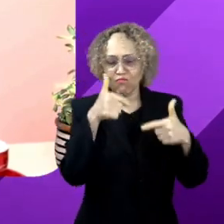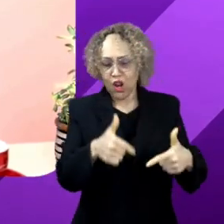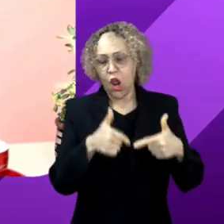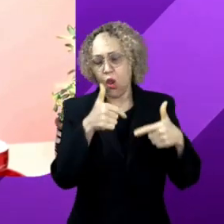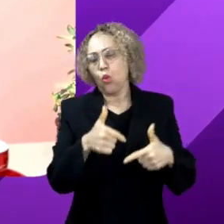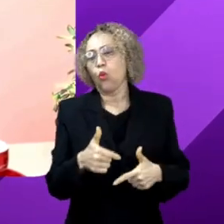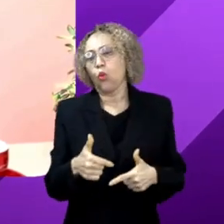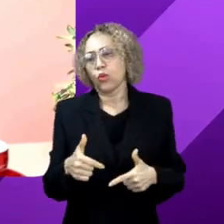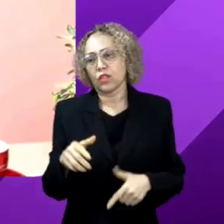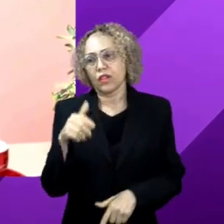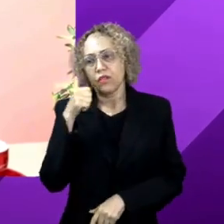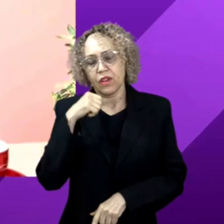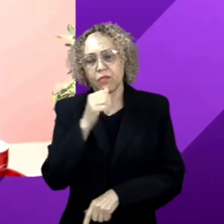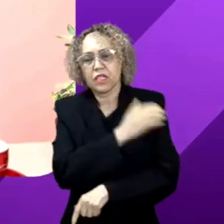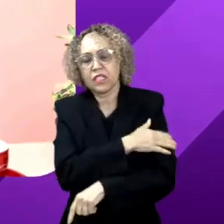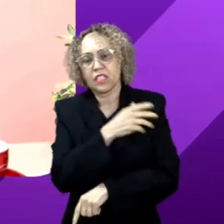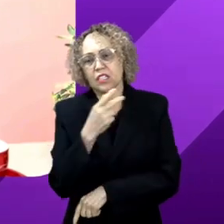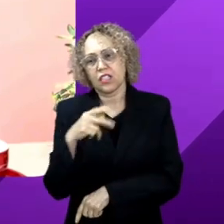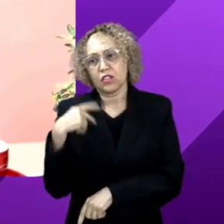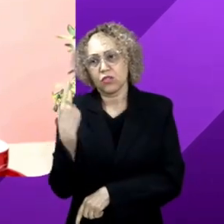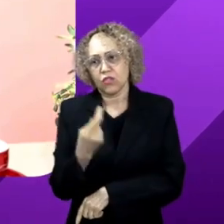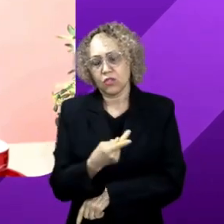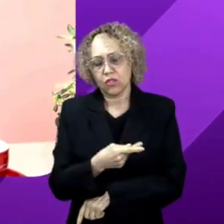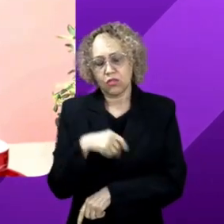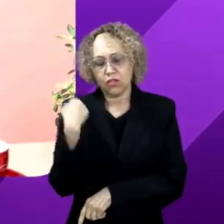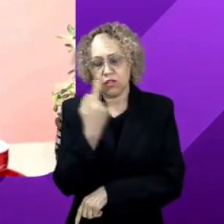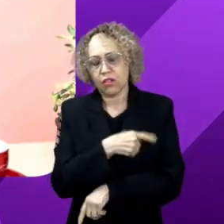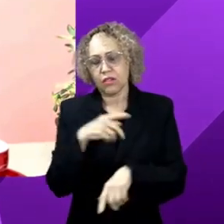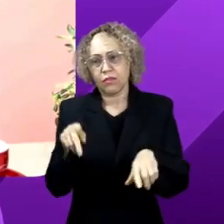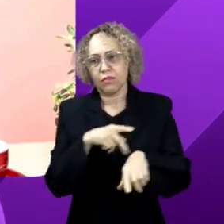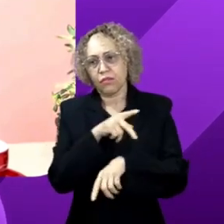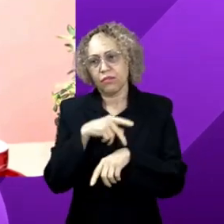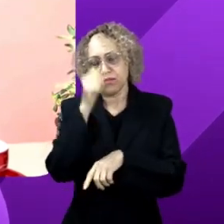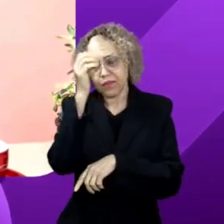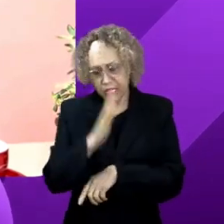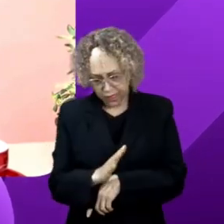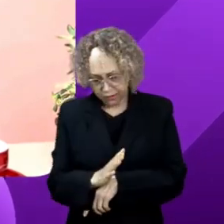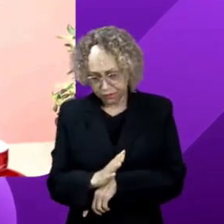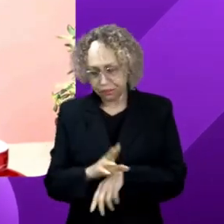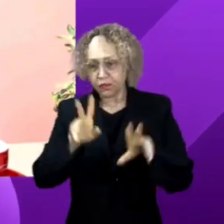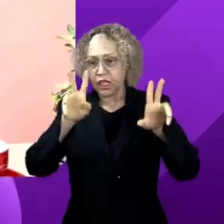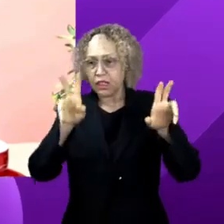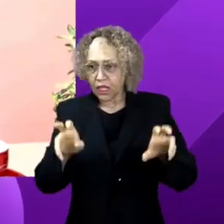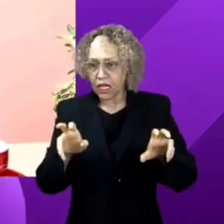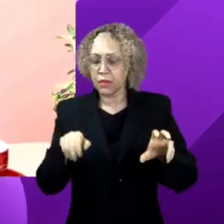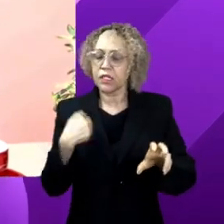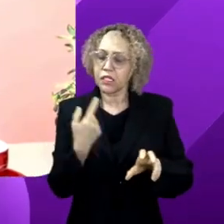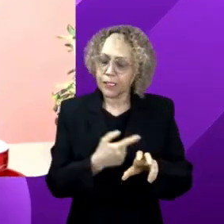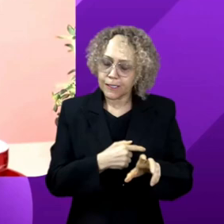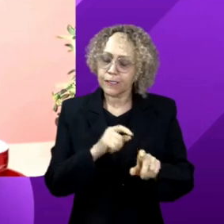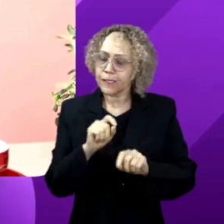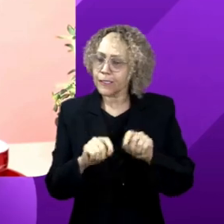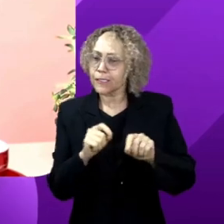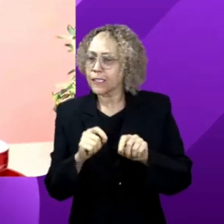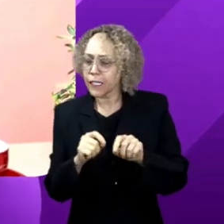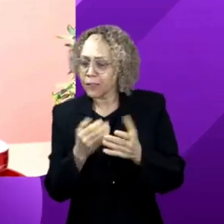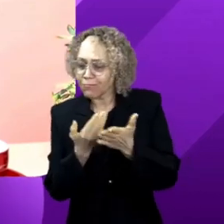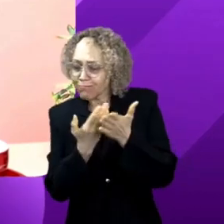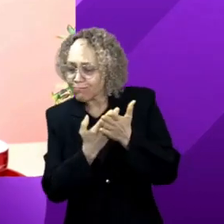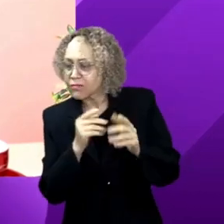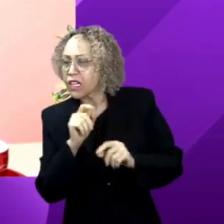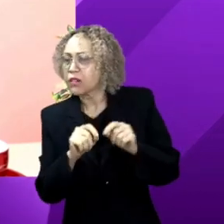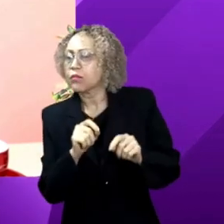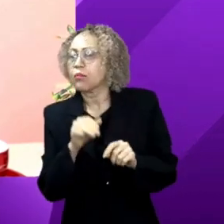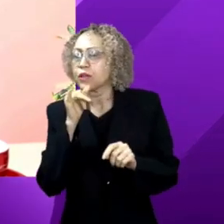um grande desafio e a gente tem trabalhado com ele, inclusive, a partir dos dados que a gente vê na sociedade.